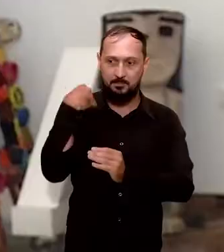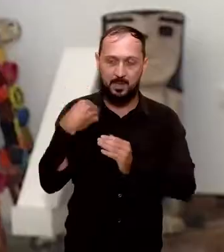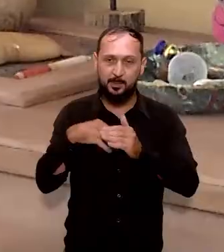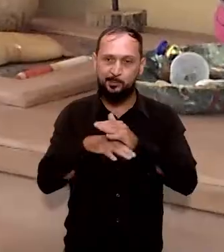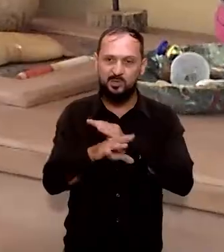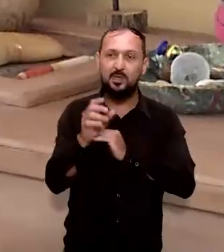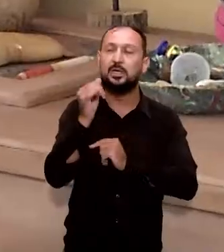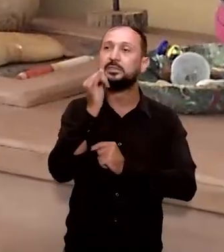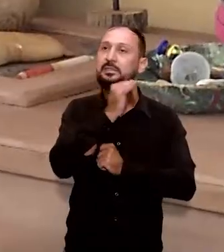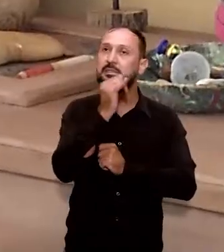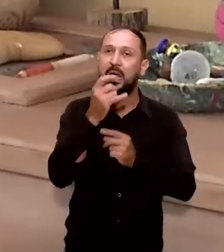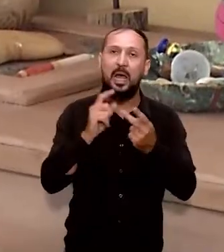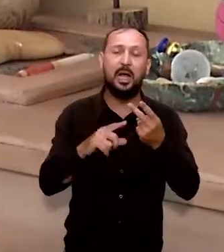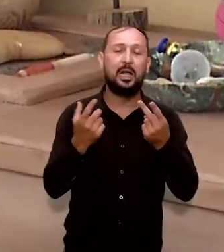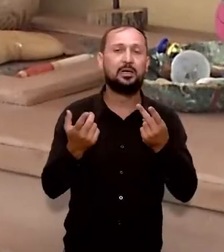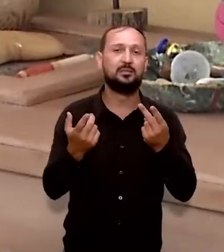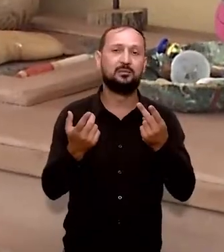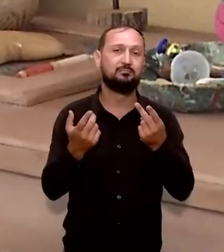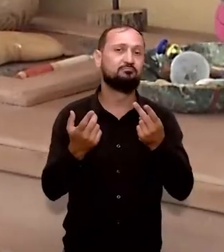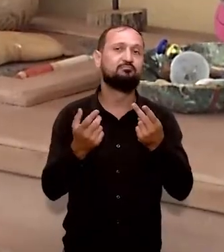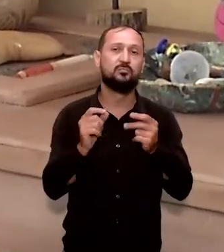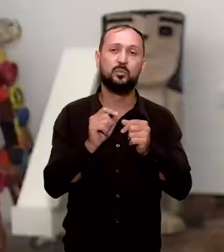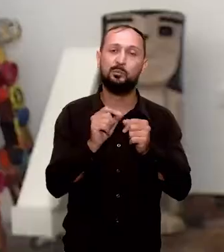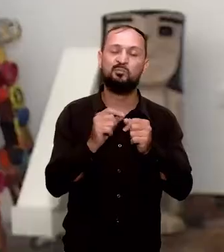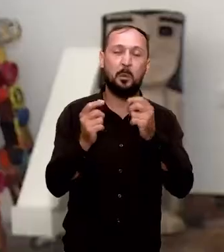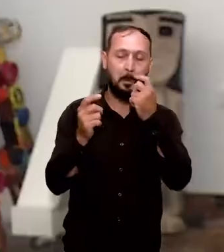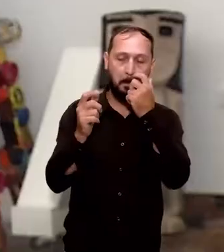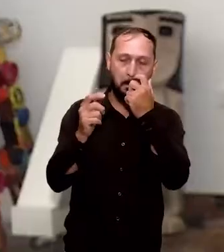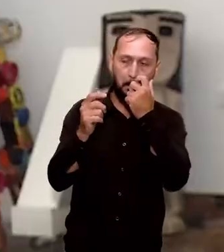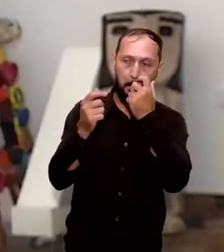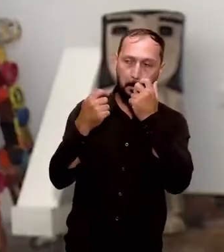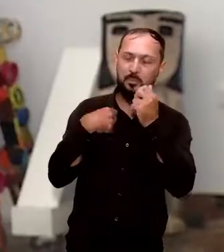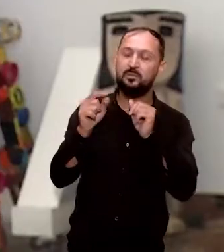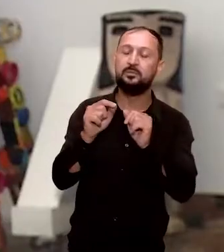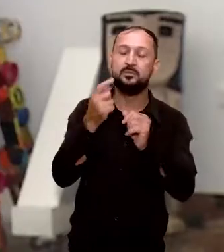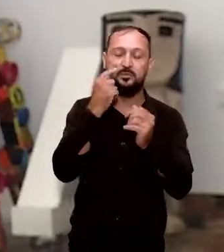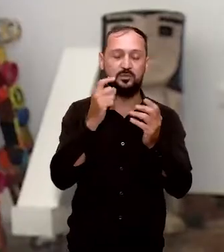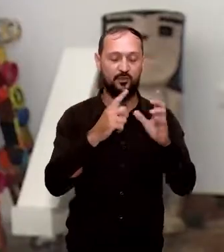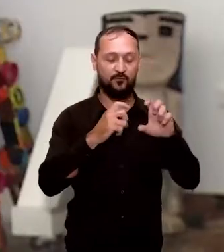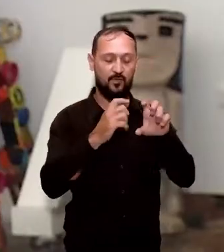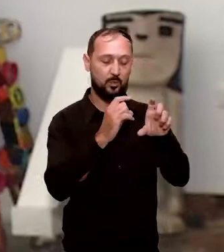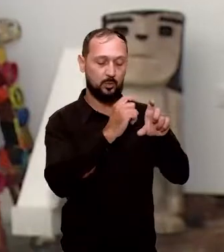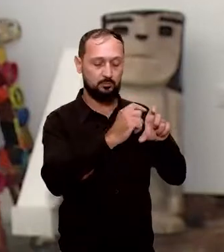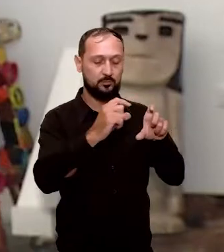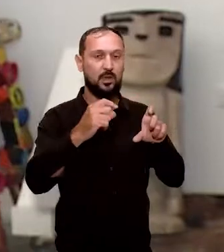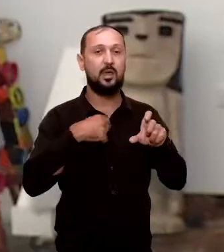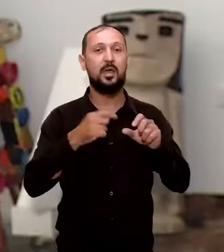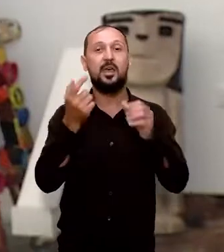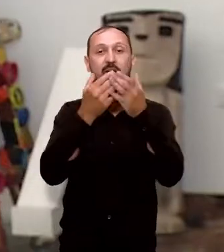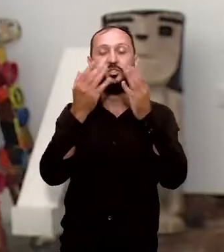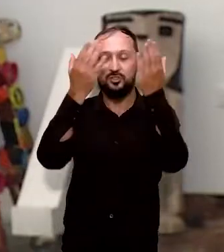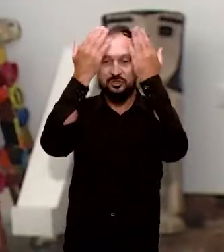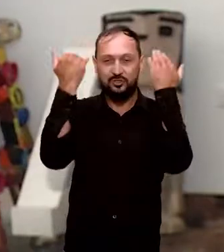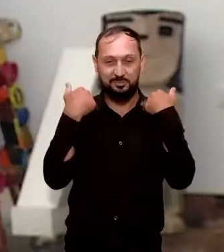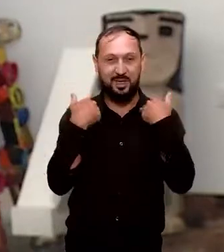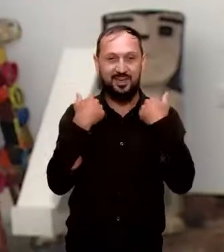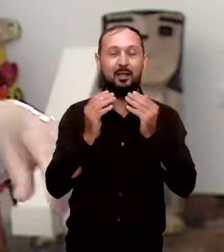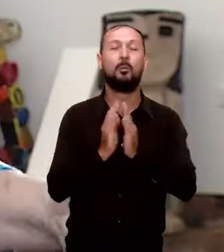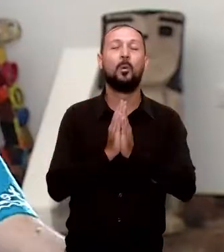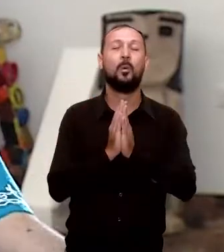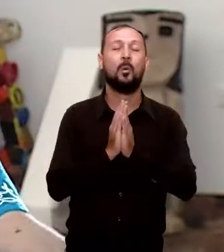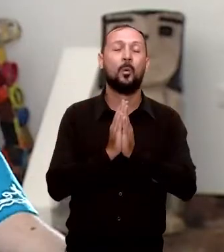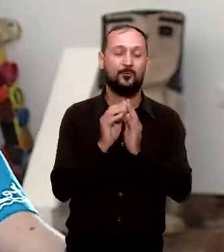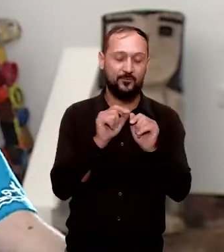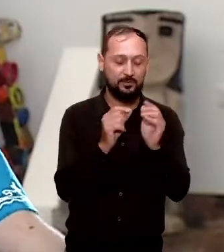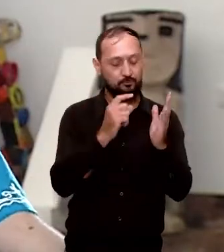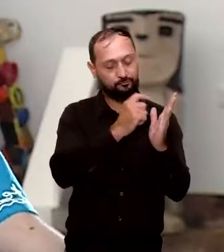das Nossas Senhoras da Itália e tal. Eu fazia albinho, em vez de ser albinho de figurinha, era albinho de Nossa Senhora,